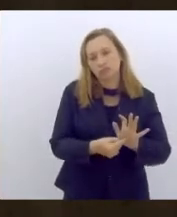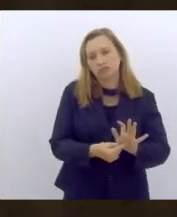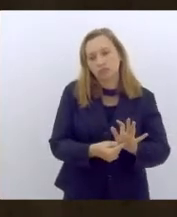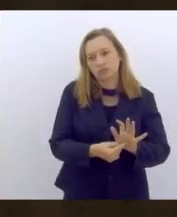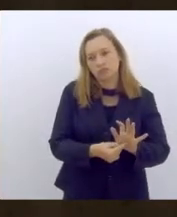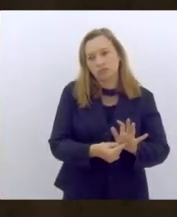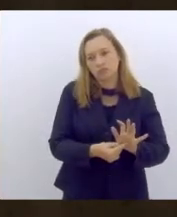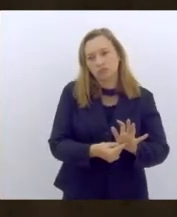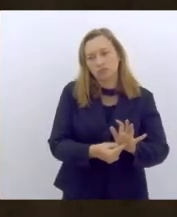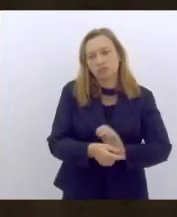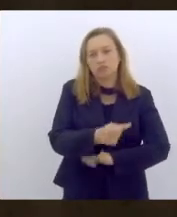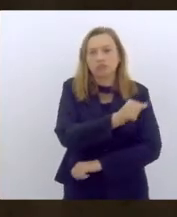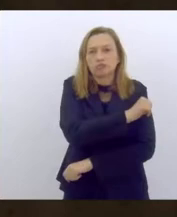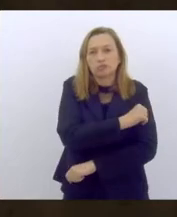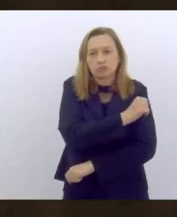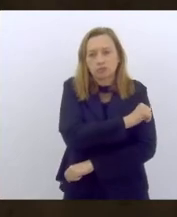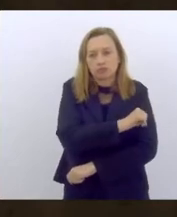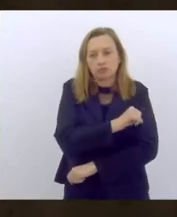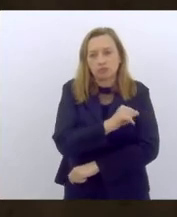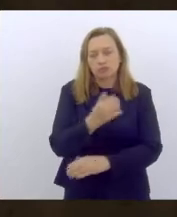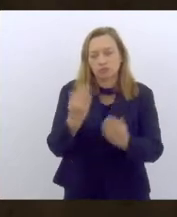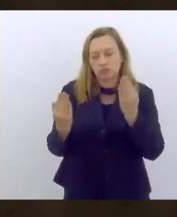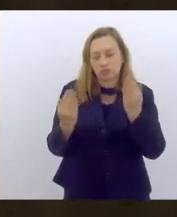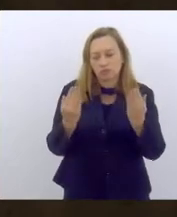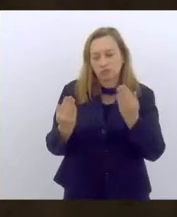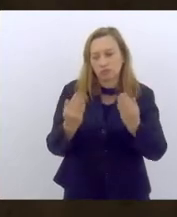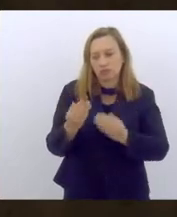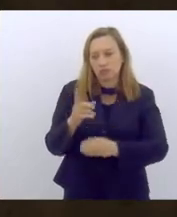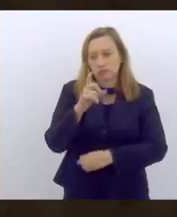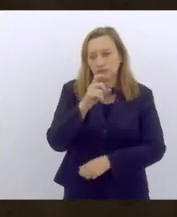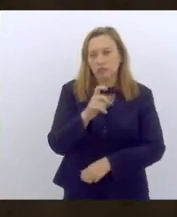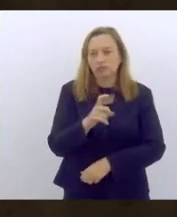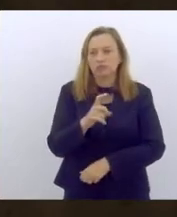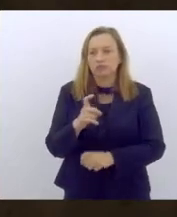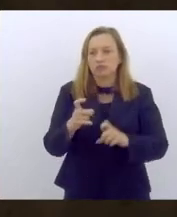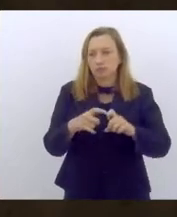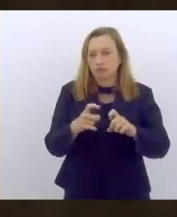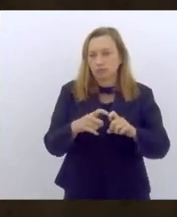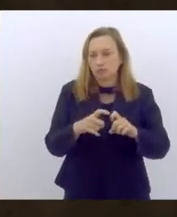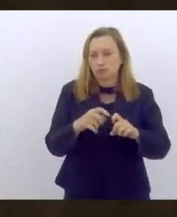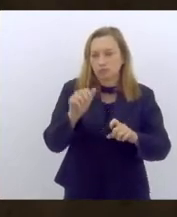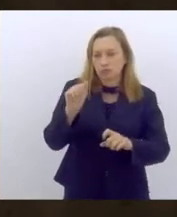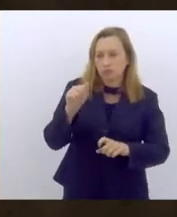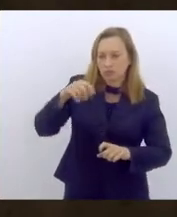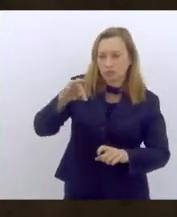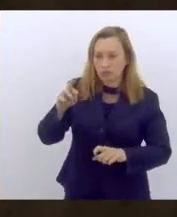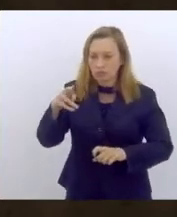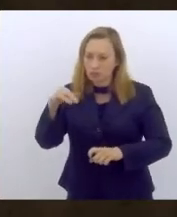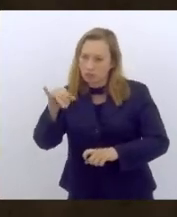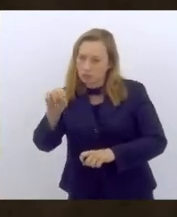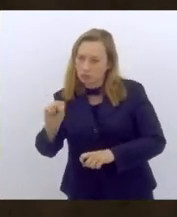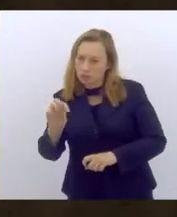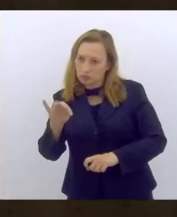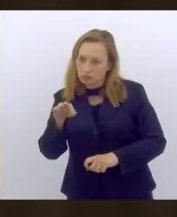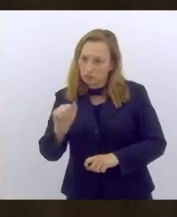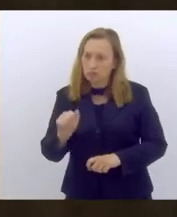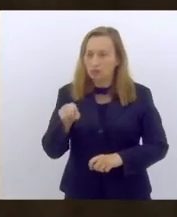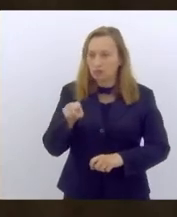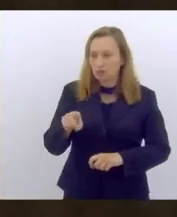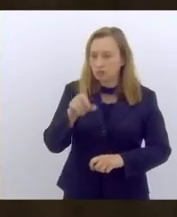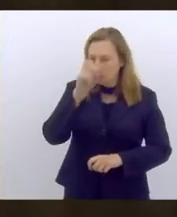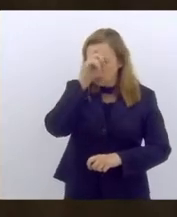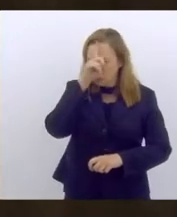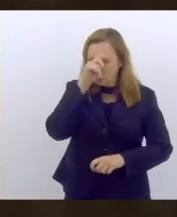as enfermeiras desconfiando do médico anestes anestesista ali no Hospital